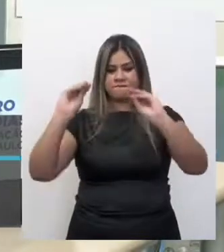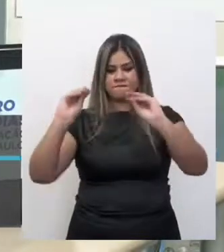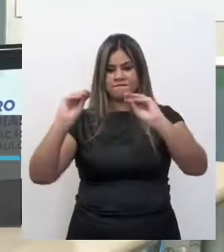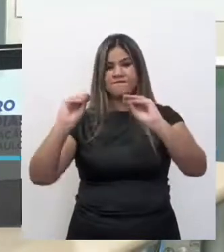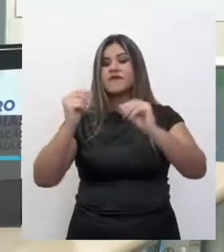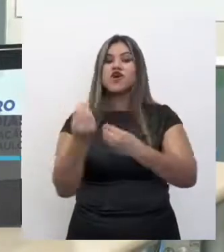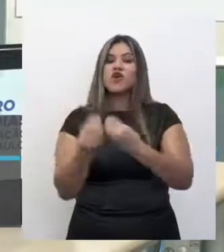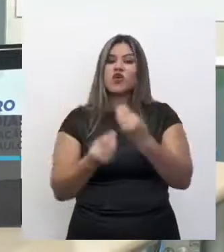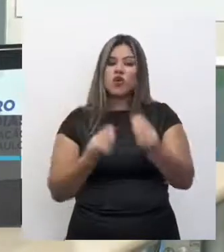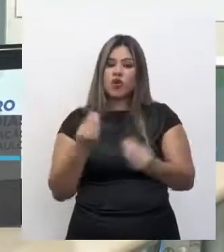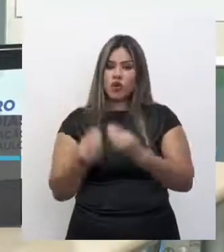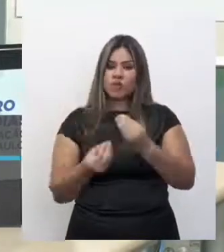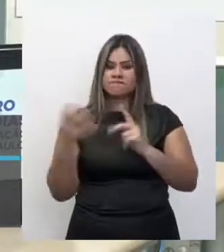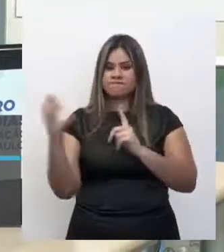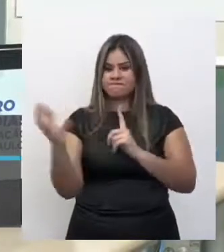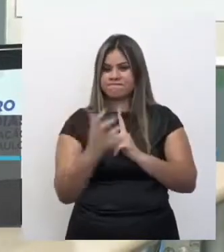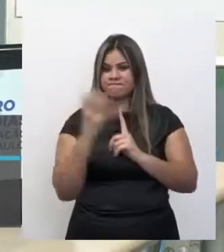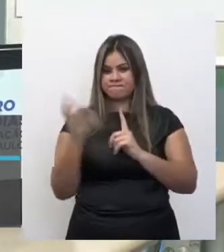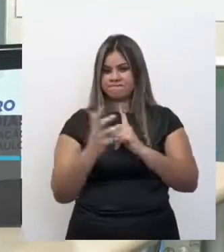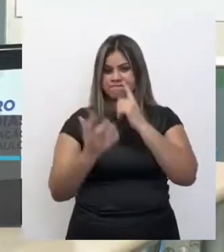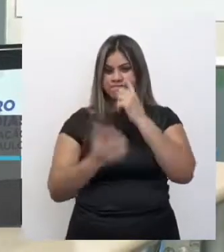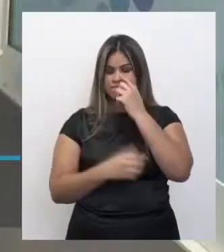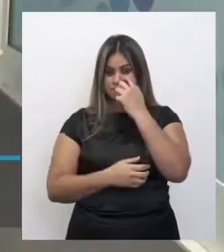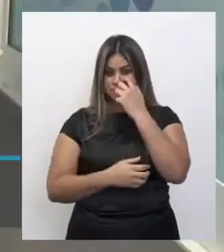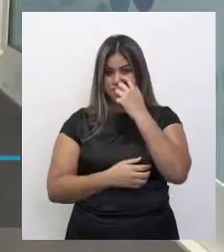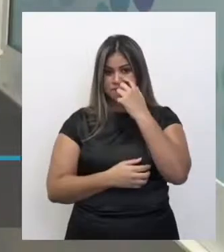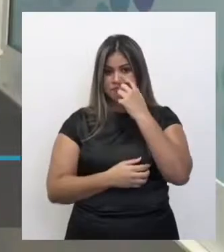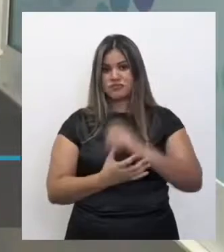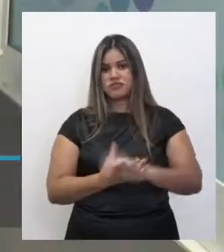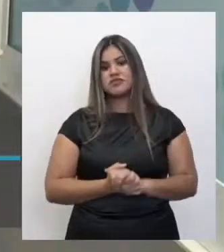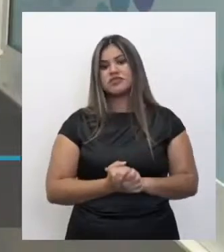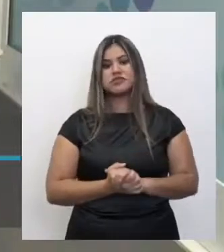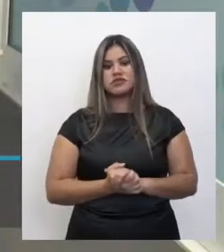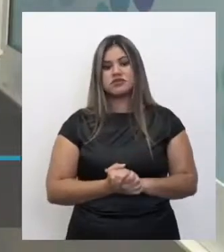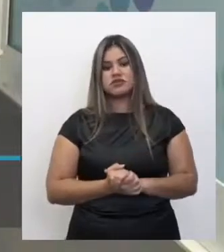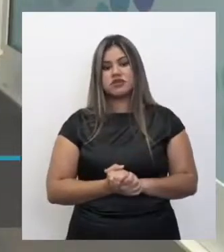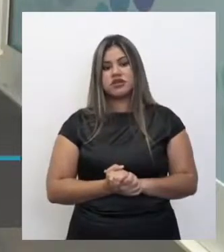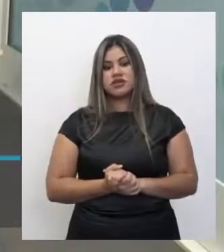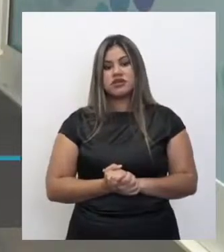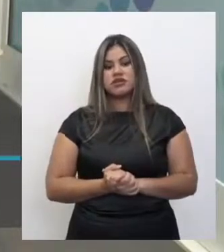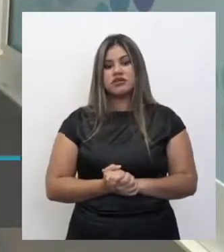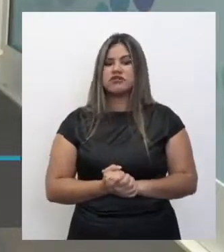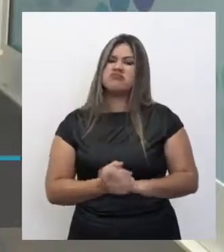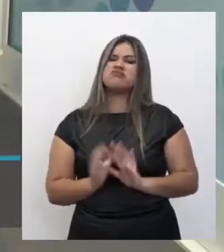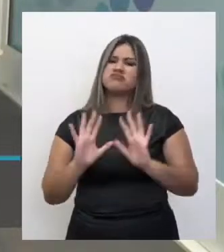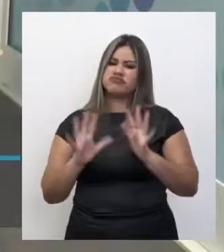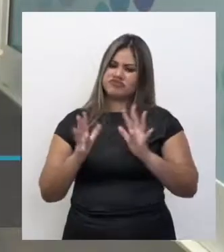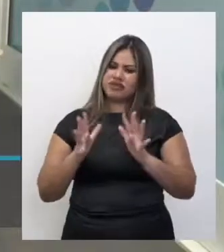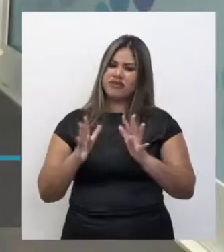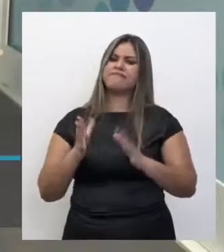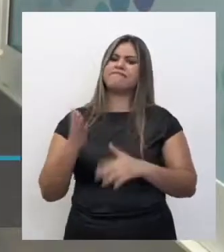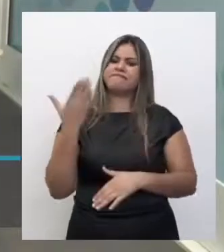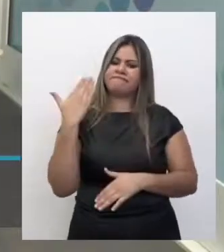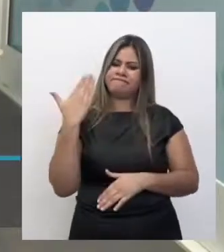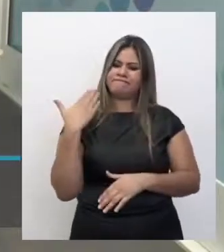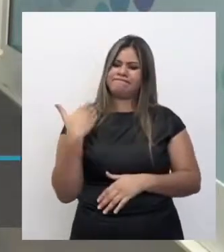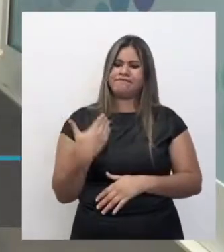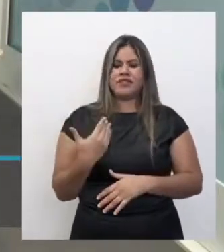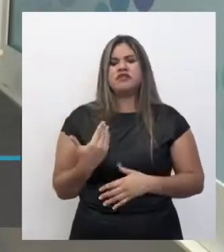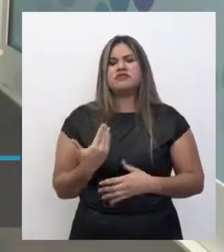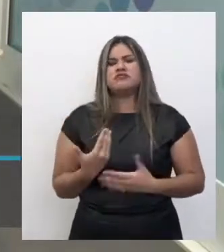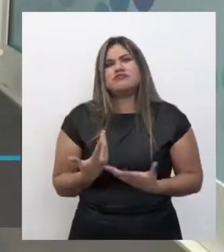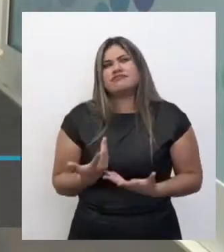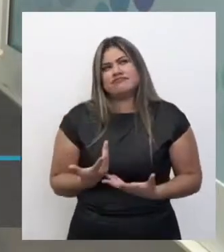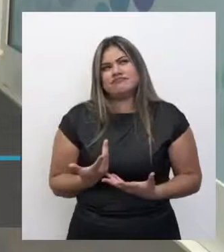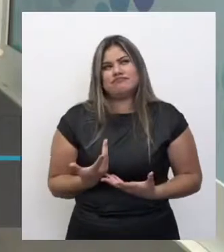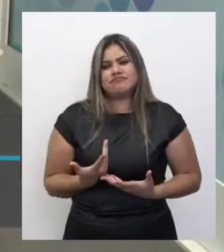gente quer tentar convencer alguém de uma ideia, não é? Você faz textão, Ed? Eu fazia bastante antigamente,